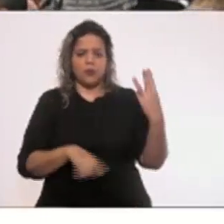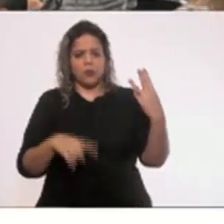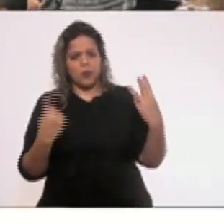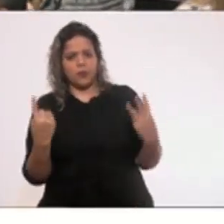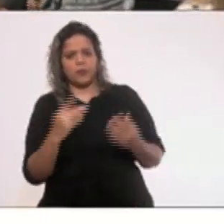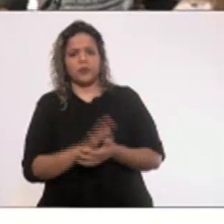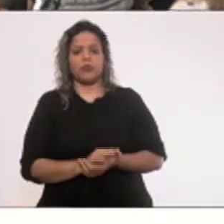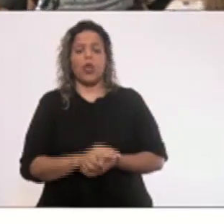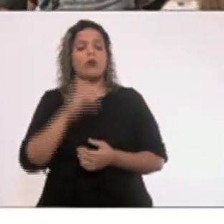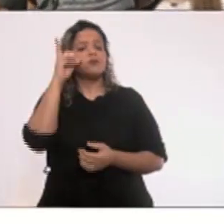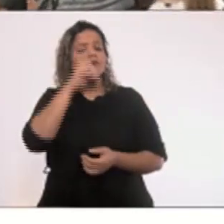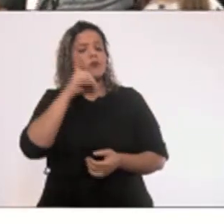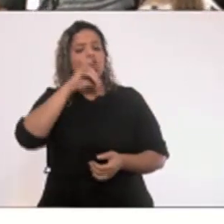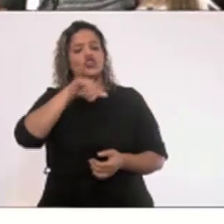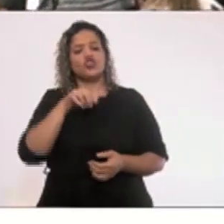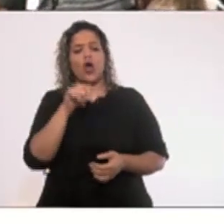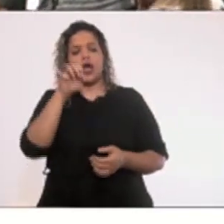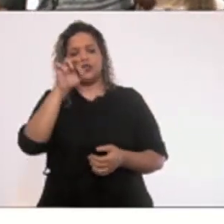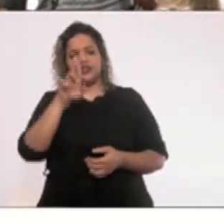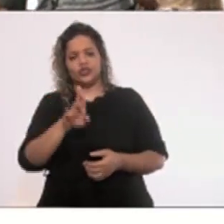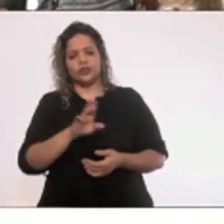3-1. Deputado Jorge Felipe Neto.